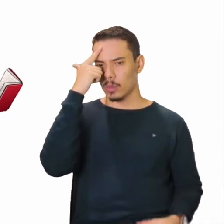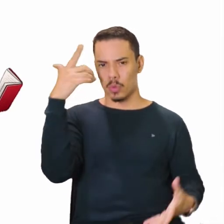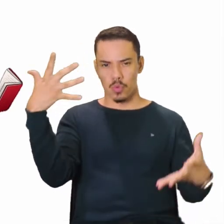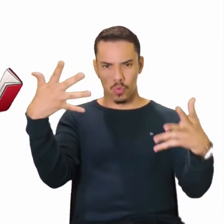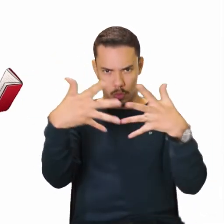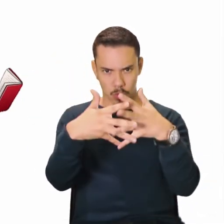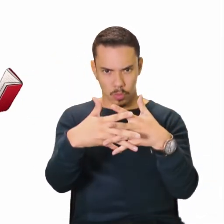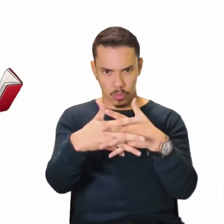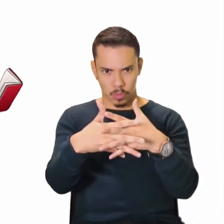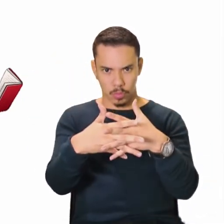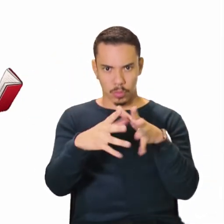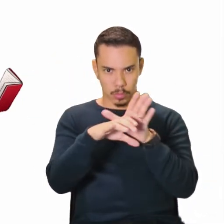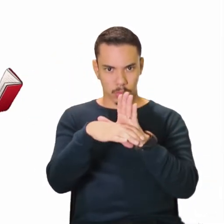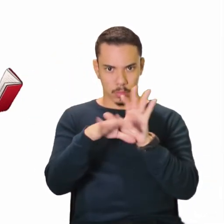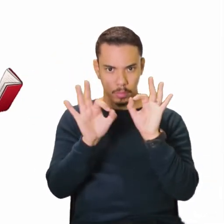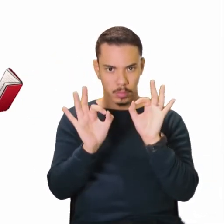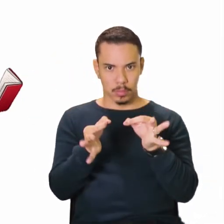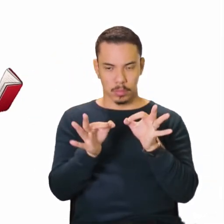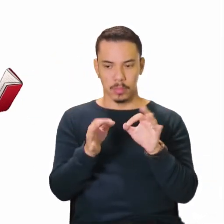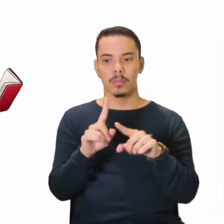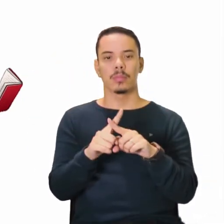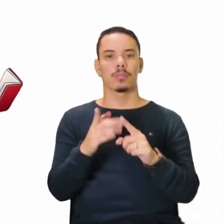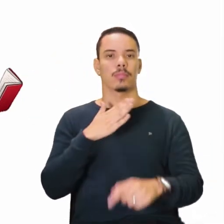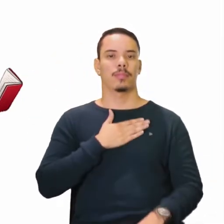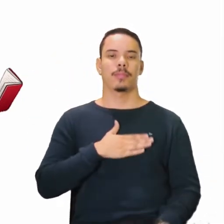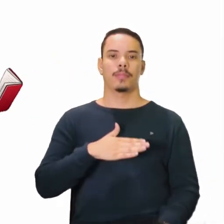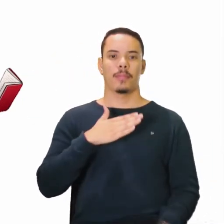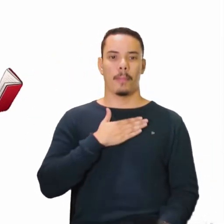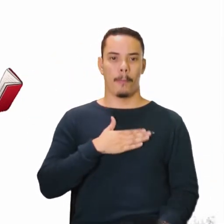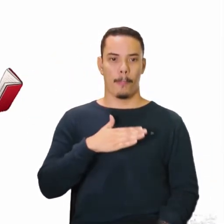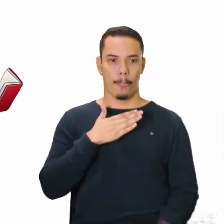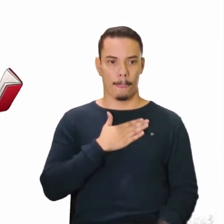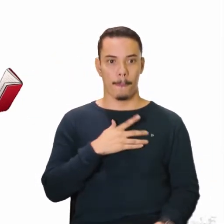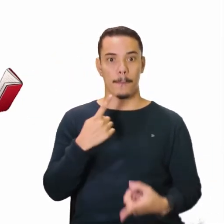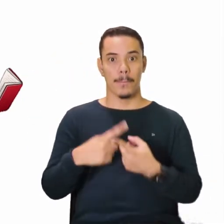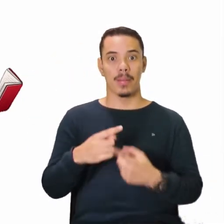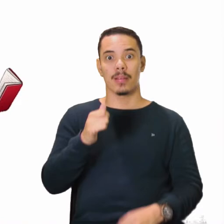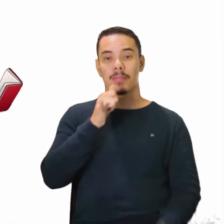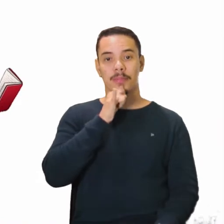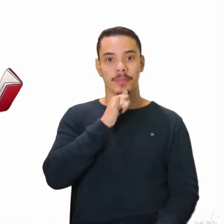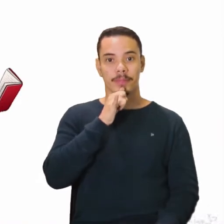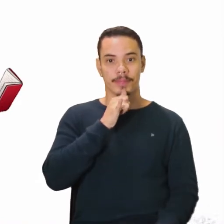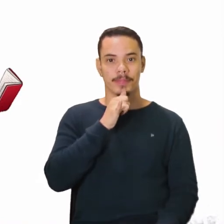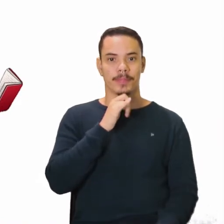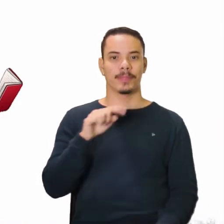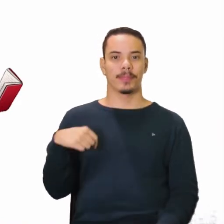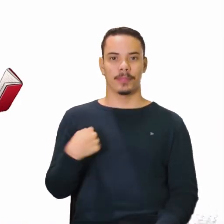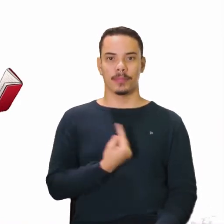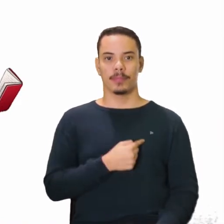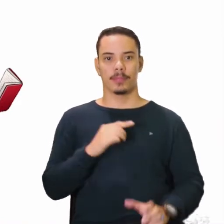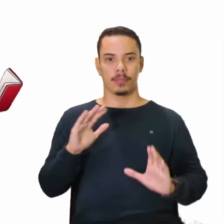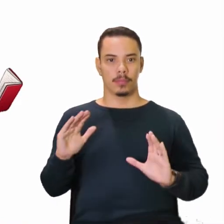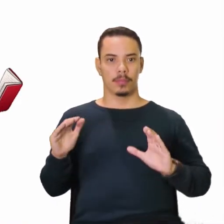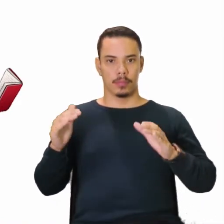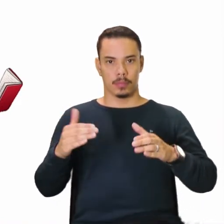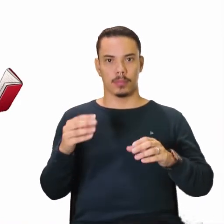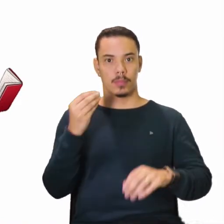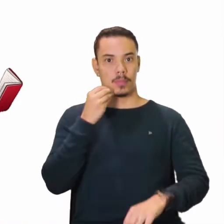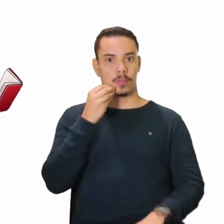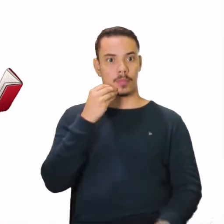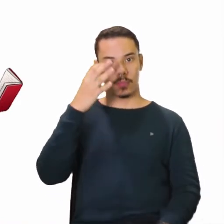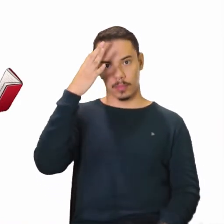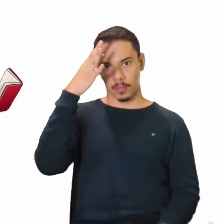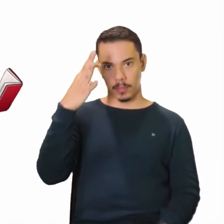confuso esse conceito, mas calma. Agora, nos exemplos, vamos aí focar para entender direitinho